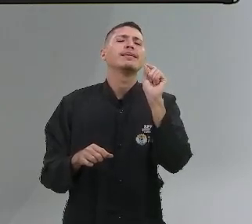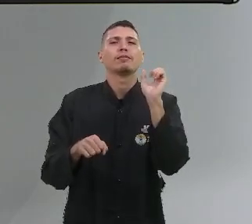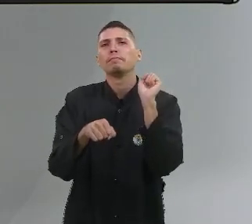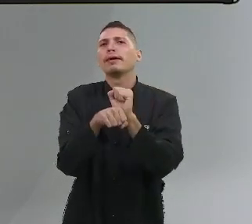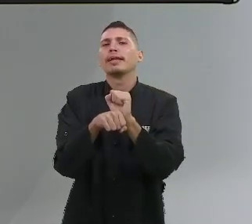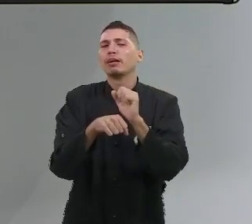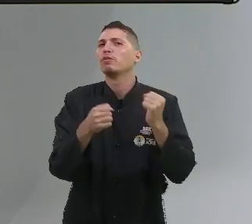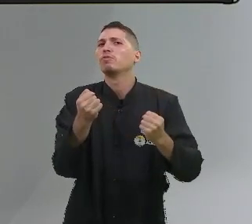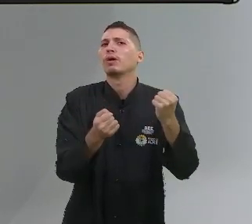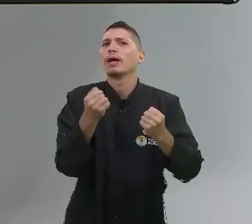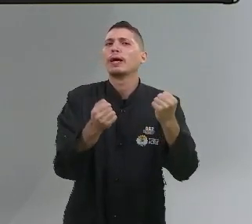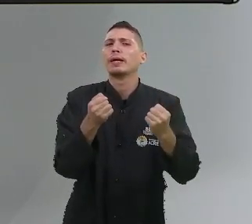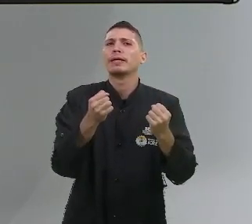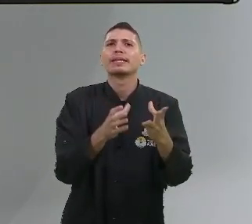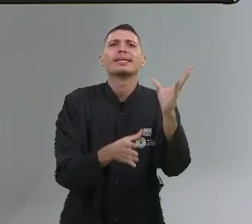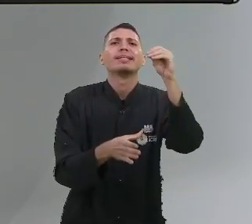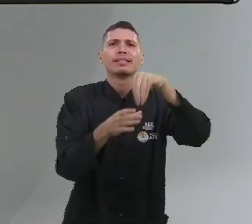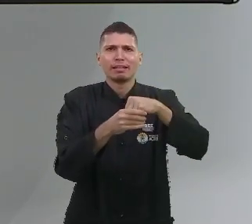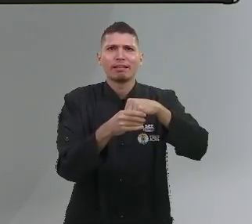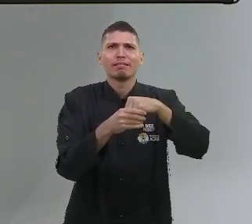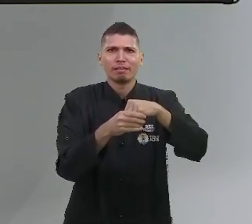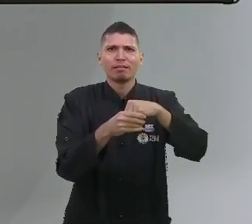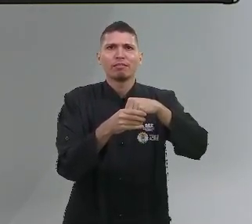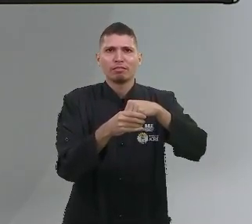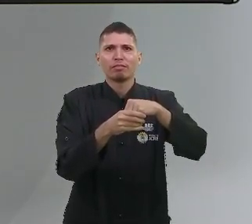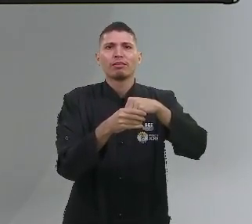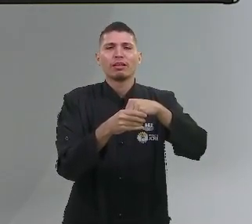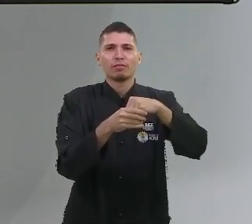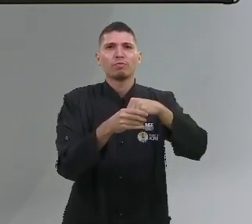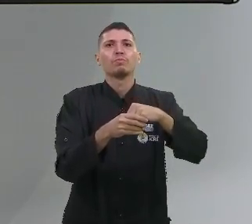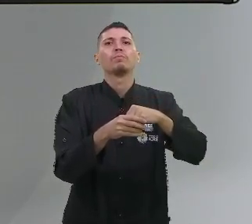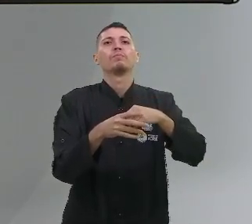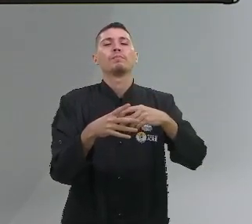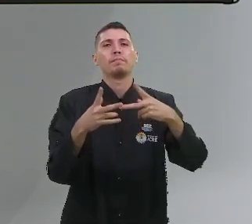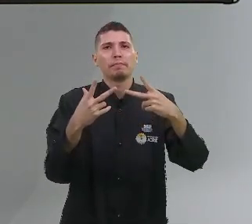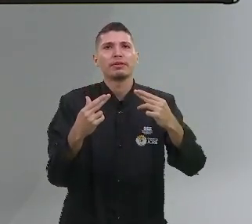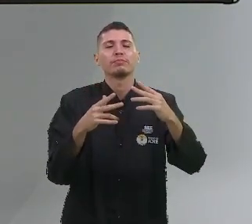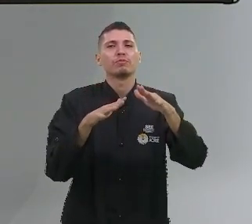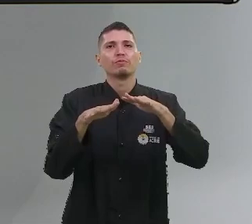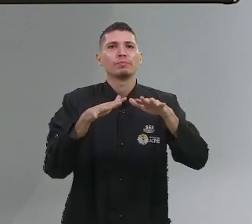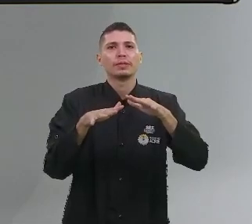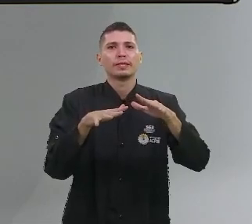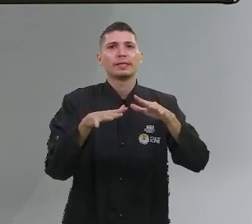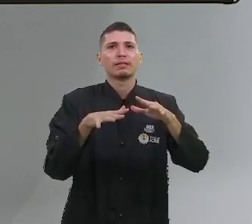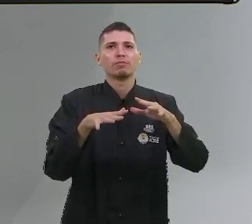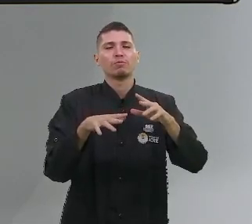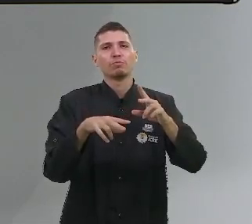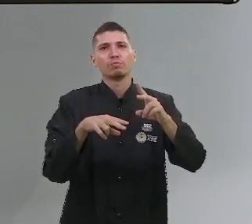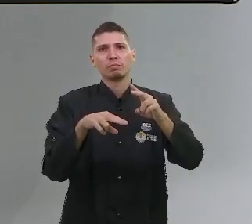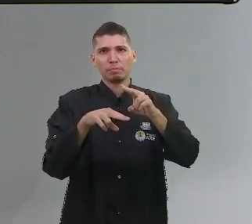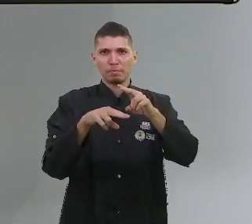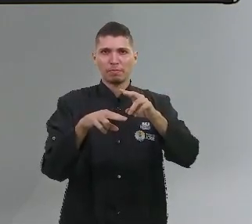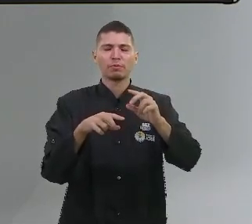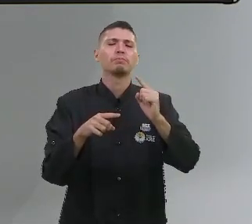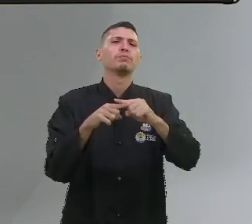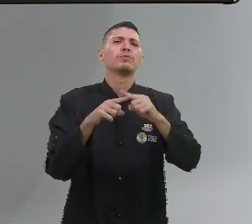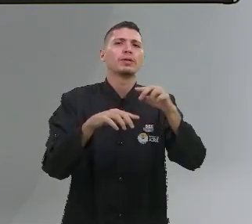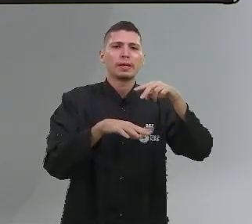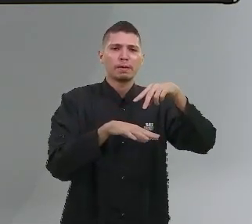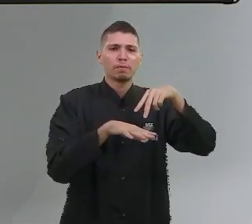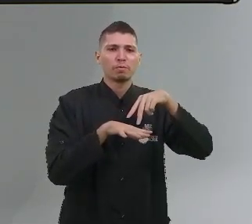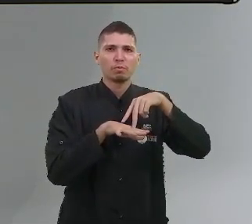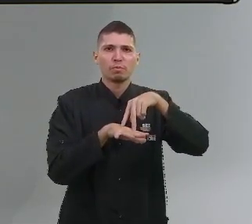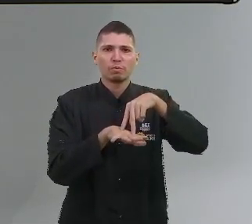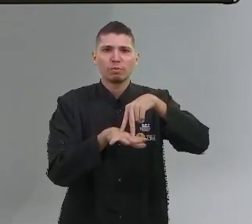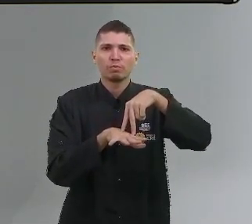objetos que estão dentro do carro, elas compartilham do mesmo movimento. Então, a pessoa ela é lançada para frente, né? Por quê? Porque a tendência